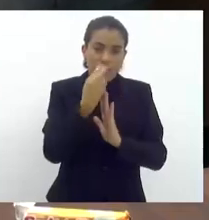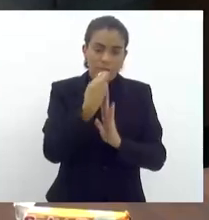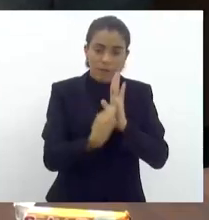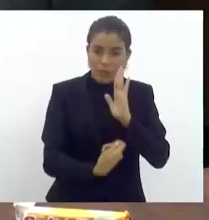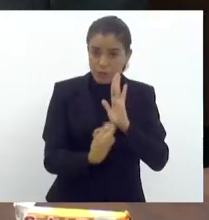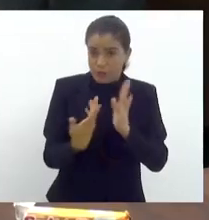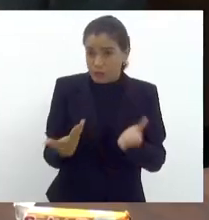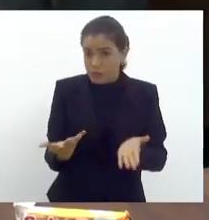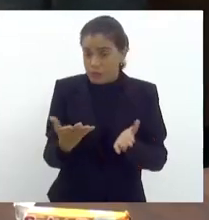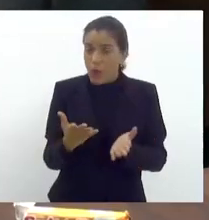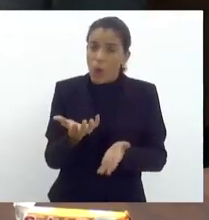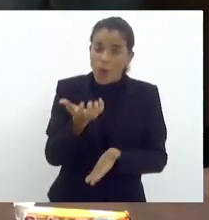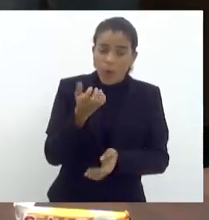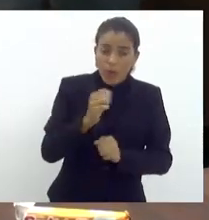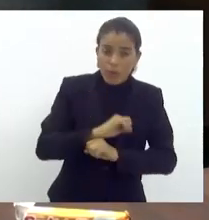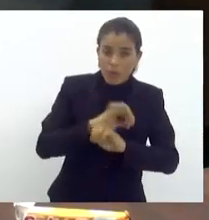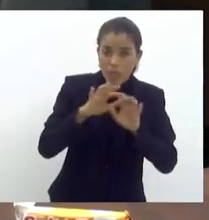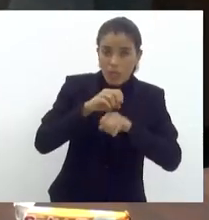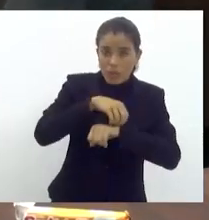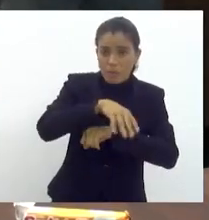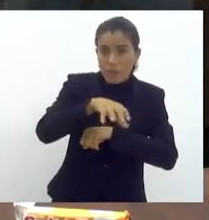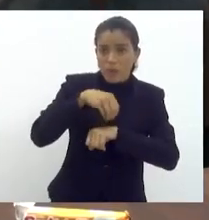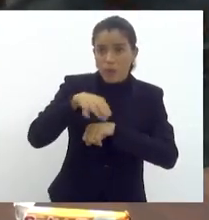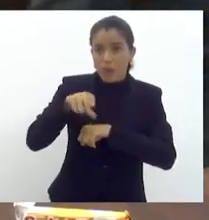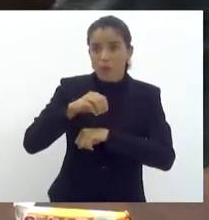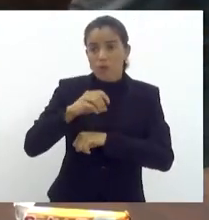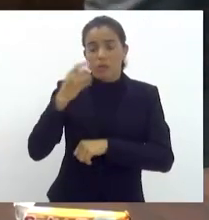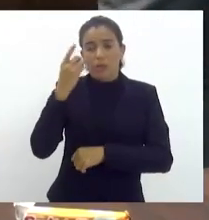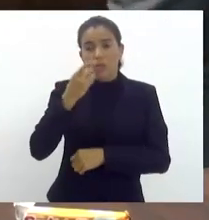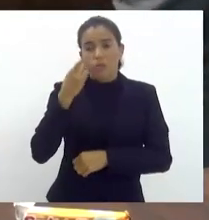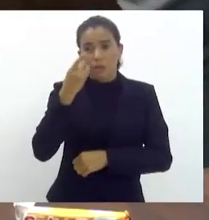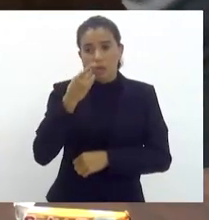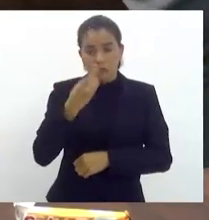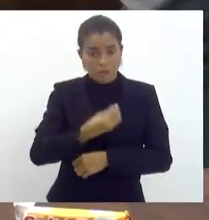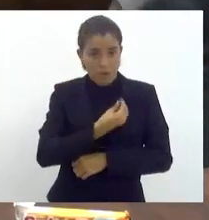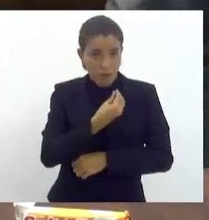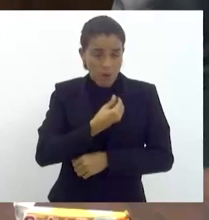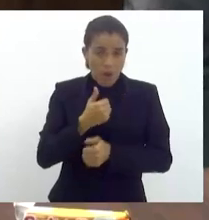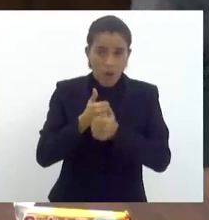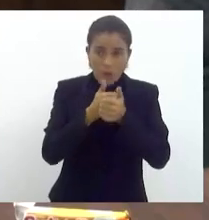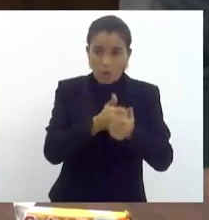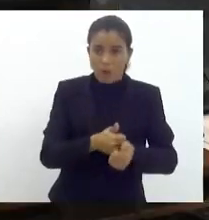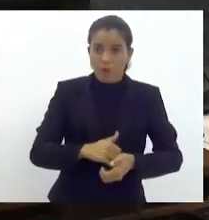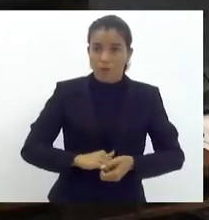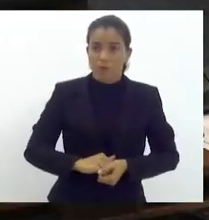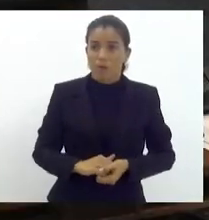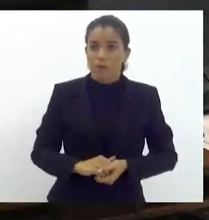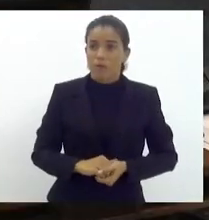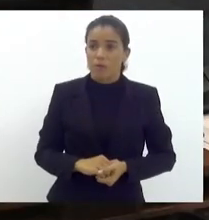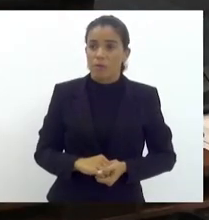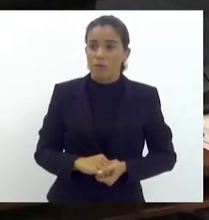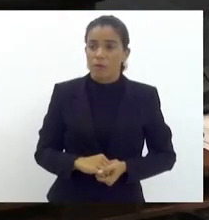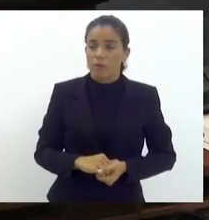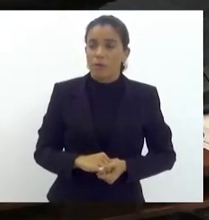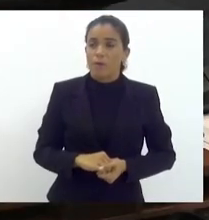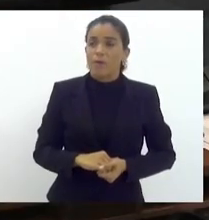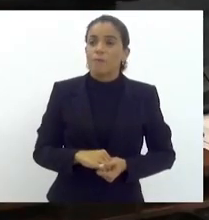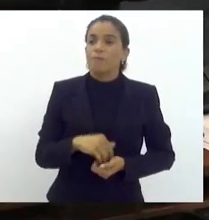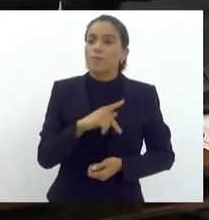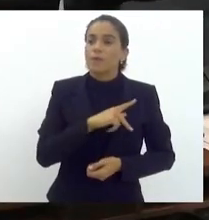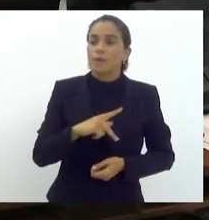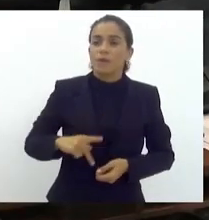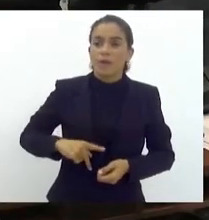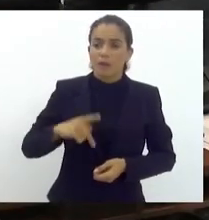vício quero deixar claro para todos os deputados e deputados que estão acompanhando esse debate presente